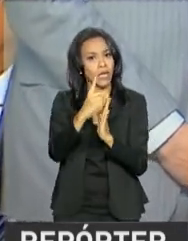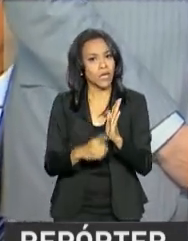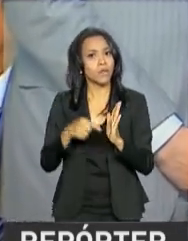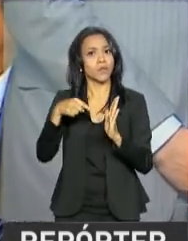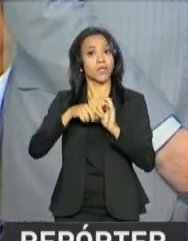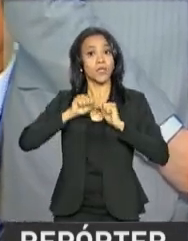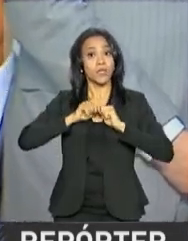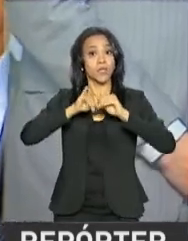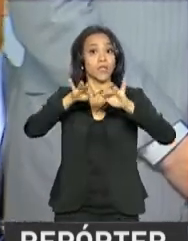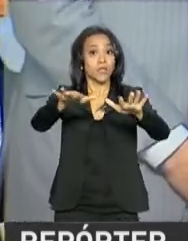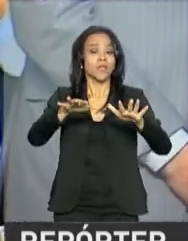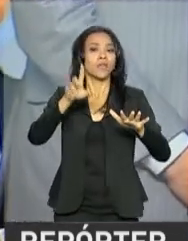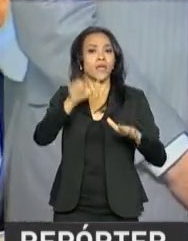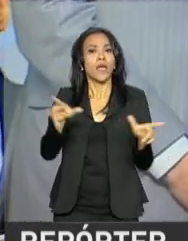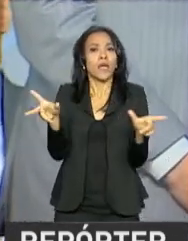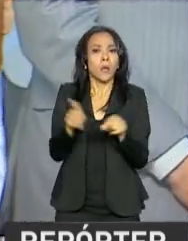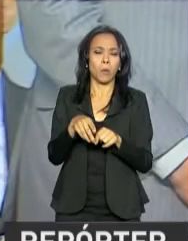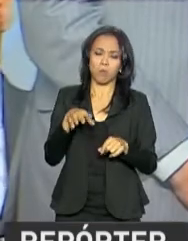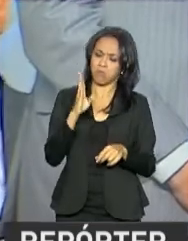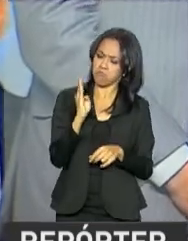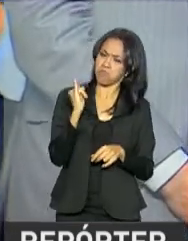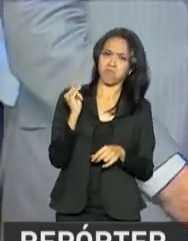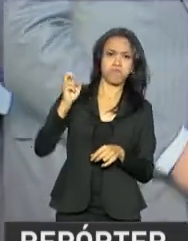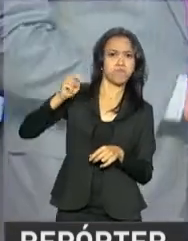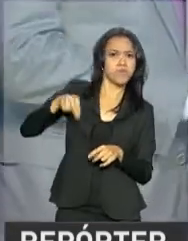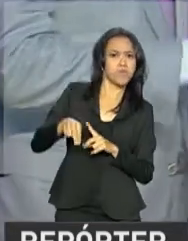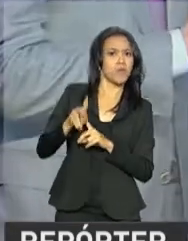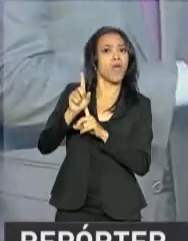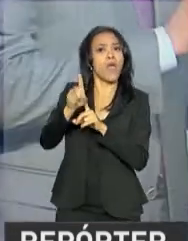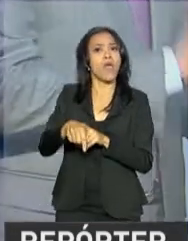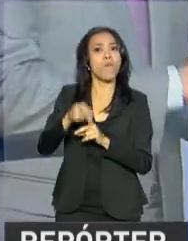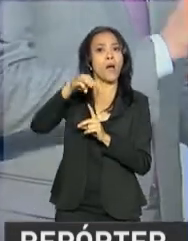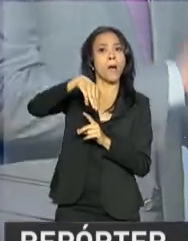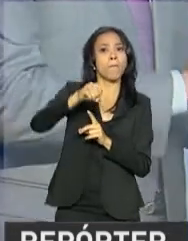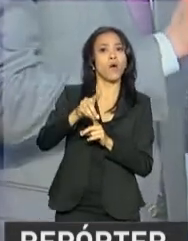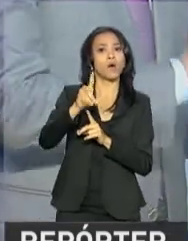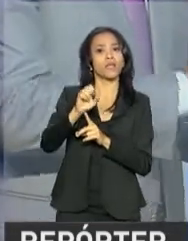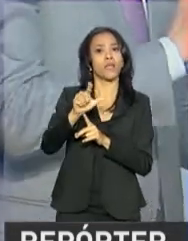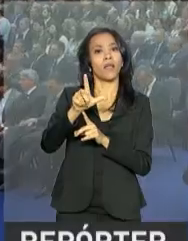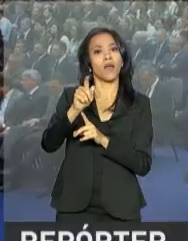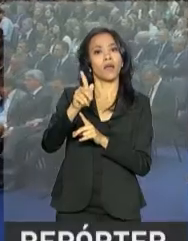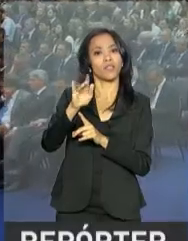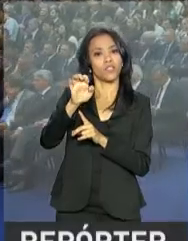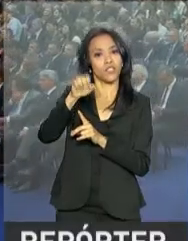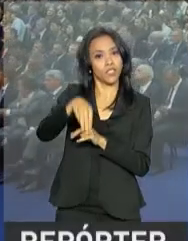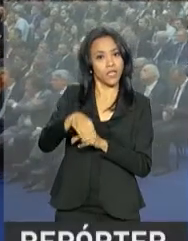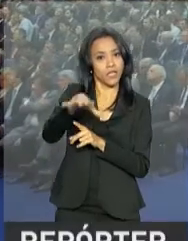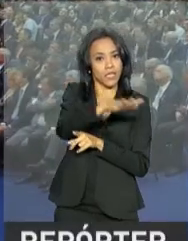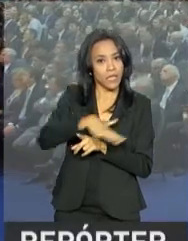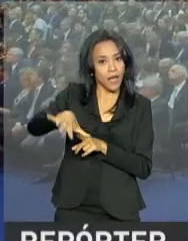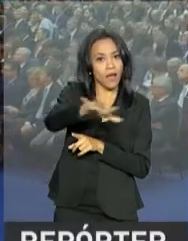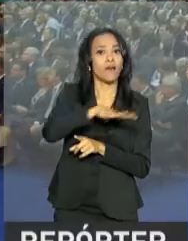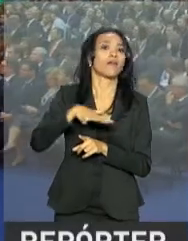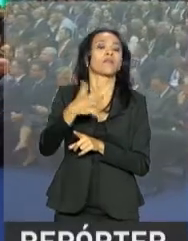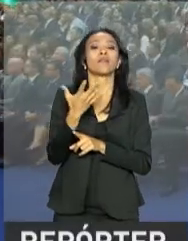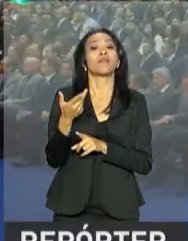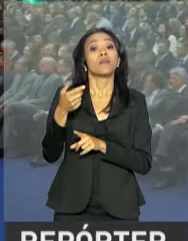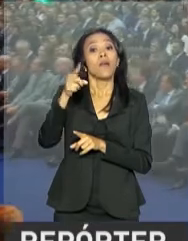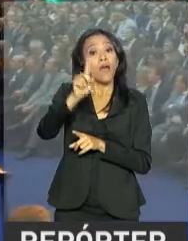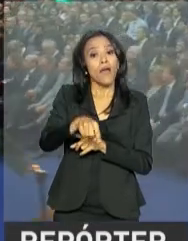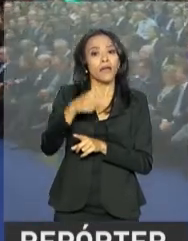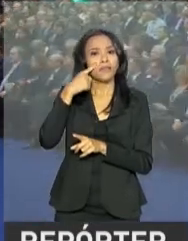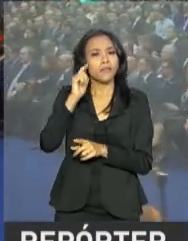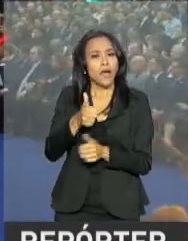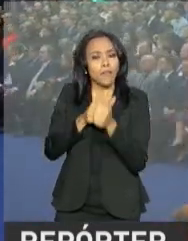do bis sigla em inglês que significa modelagem da informação da construção por esse sistema é possível acompanhar